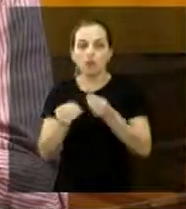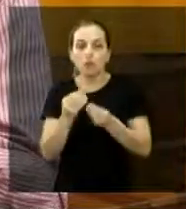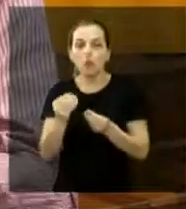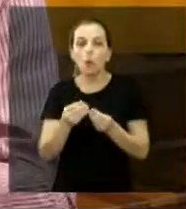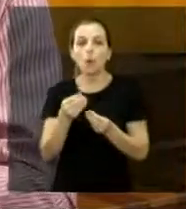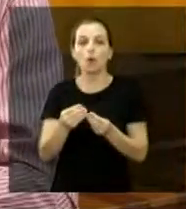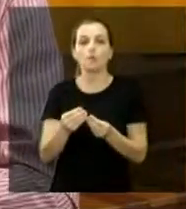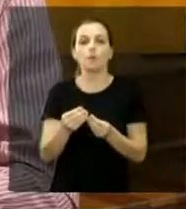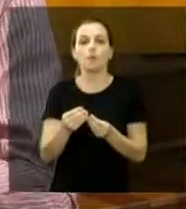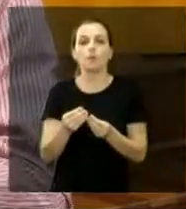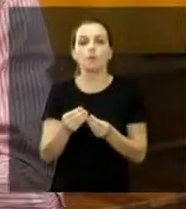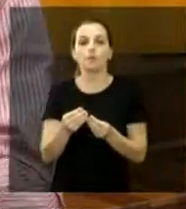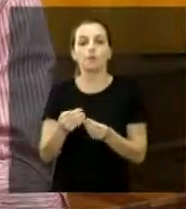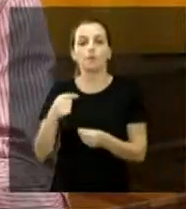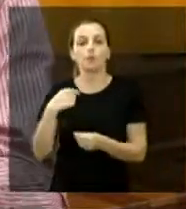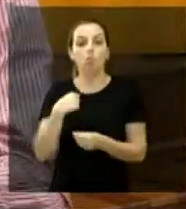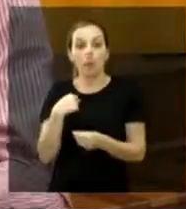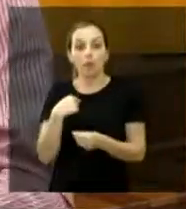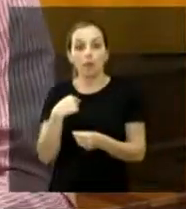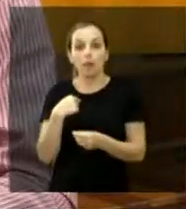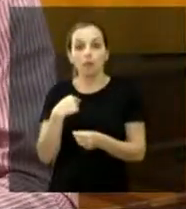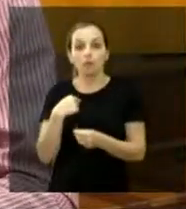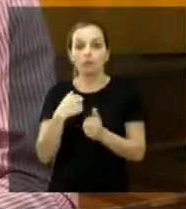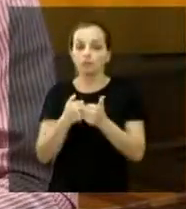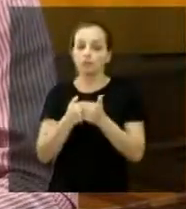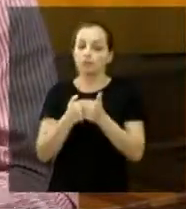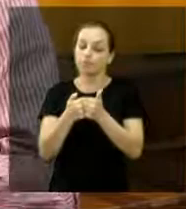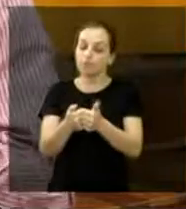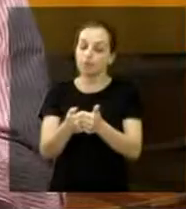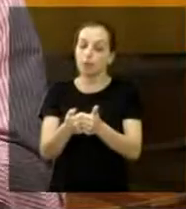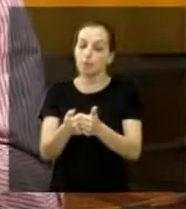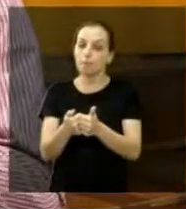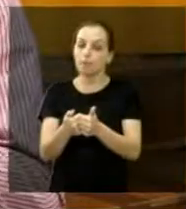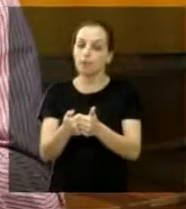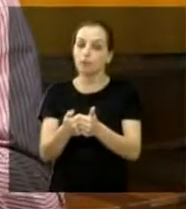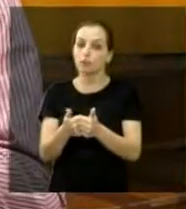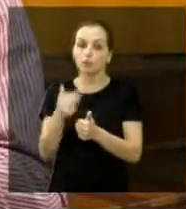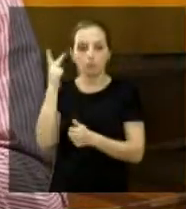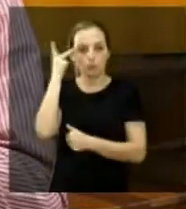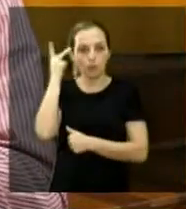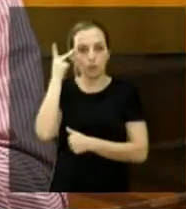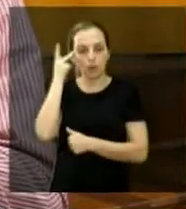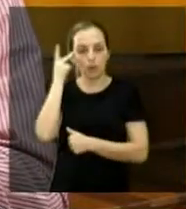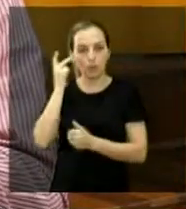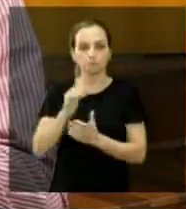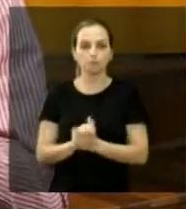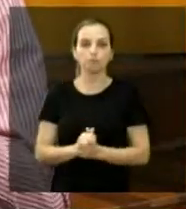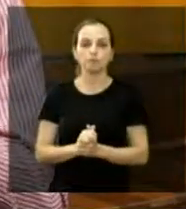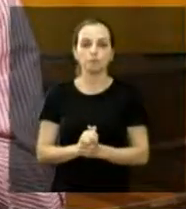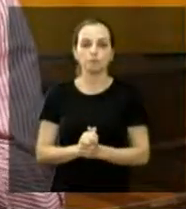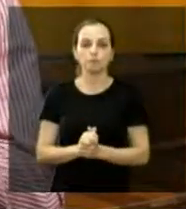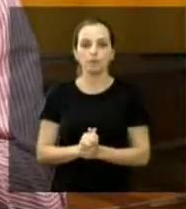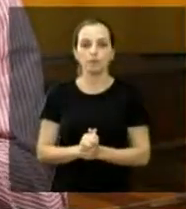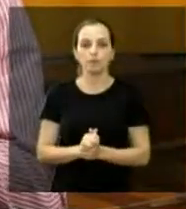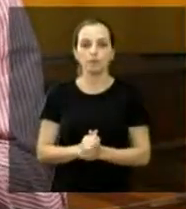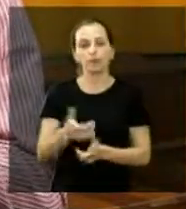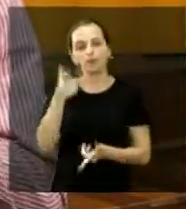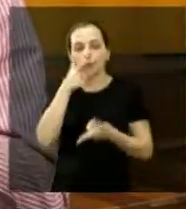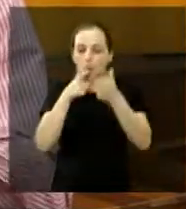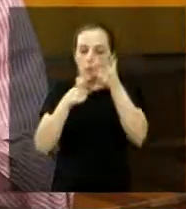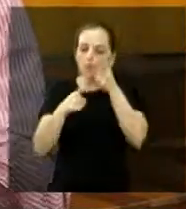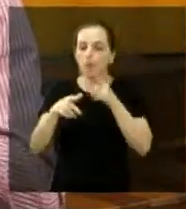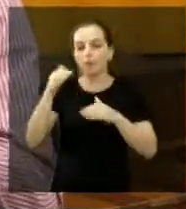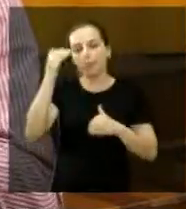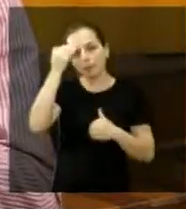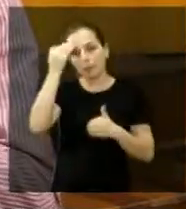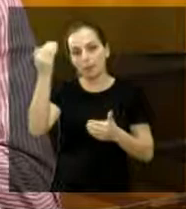vir para o meio do caminho, vai ficar mais perto de Santo André. Aí eu consegui, e agradeço